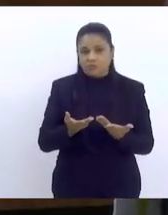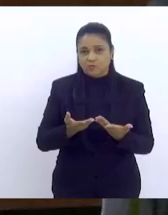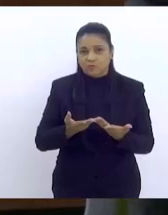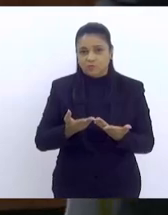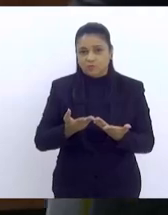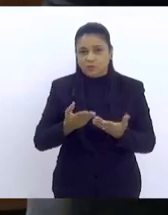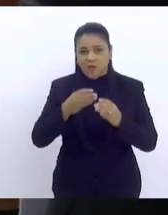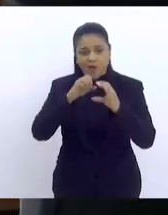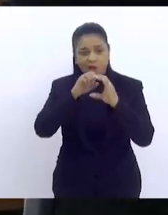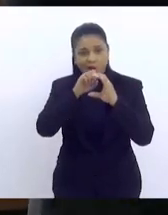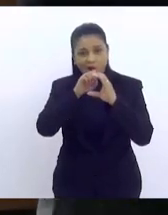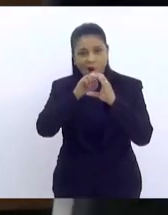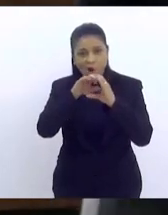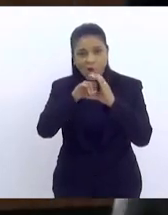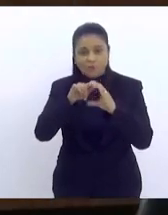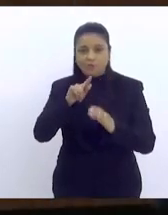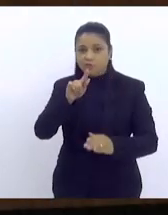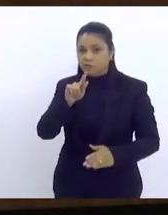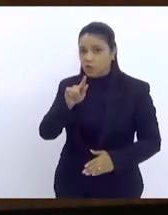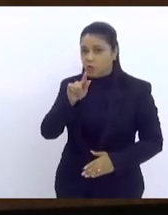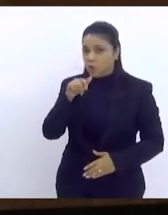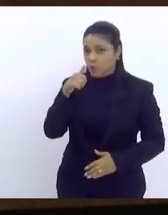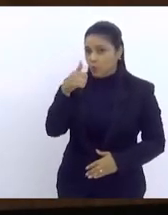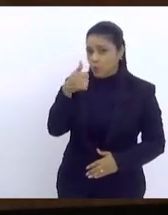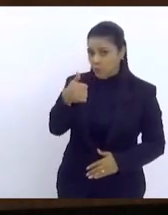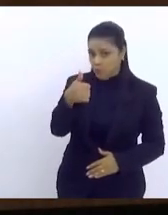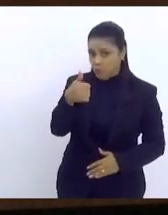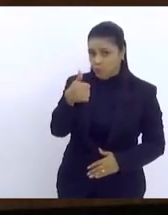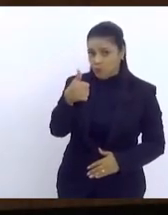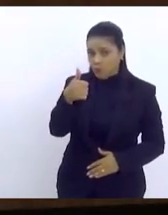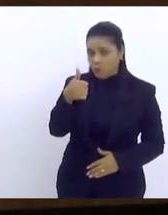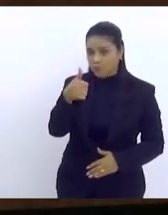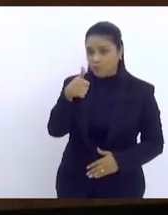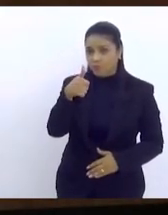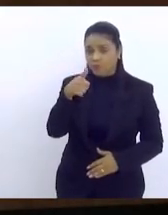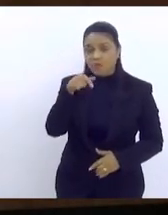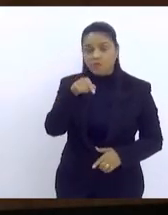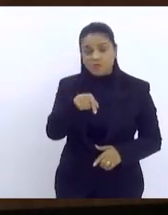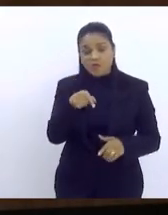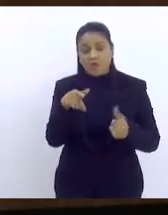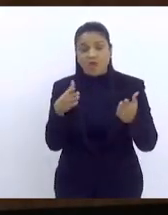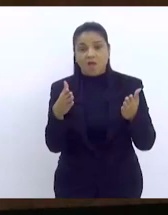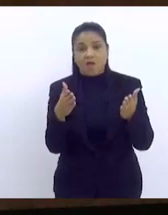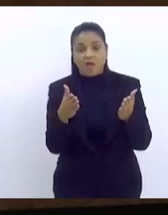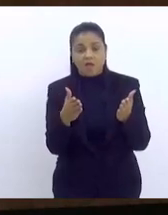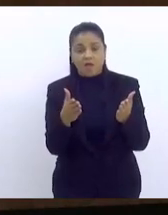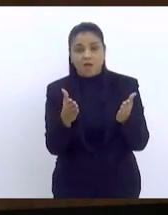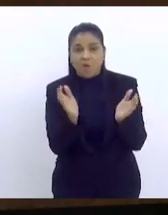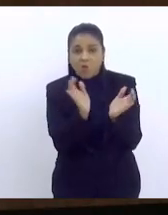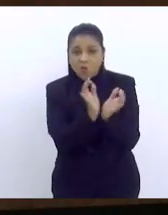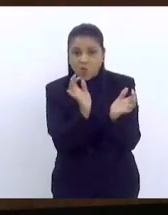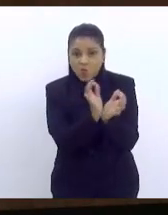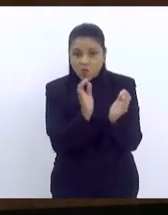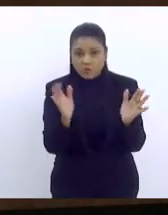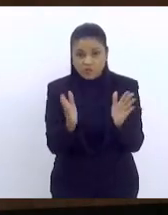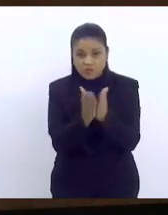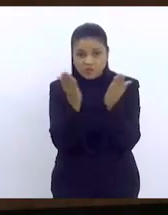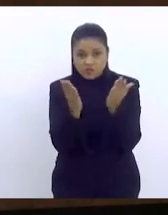a Globo ao G1 por classificar os evangélicos como